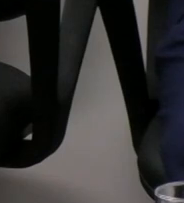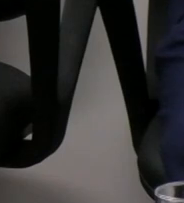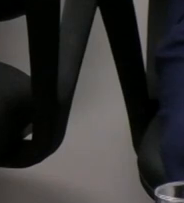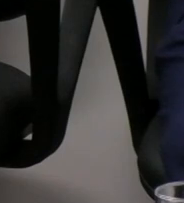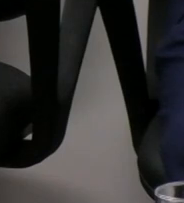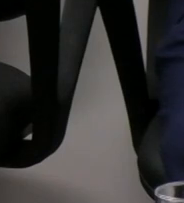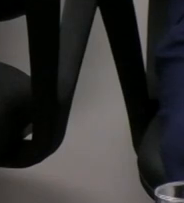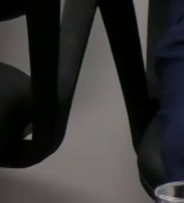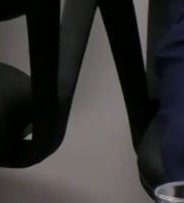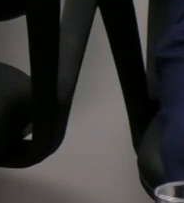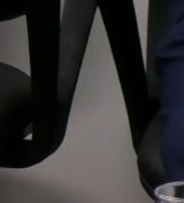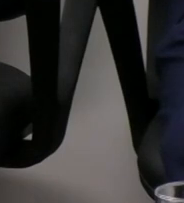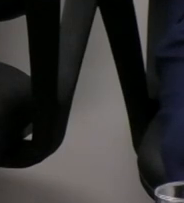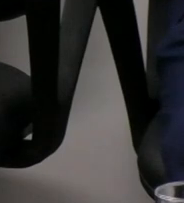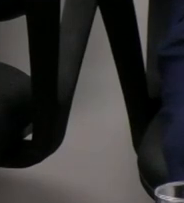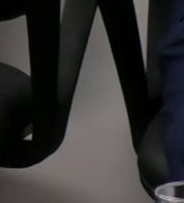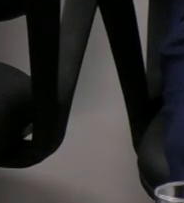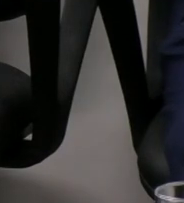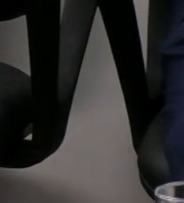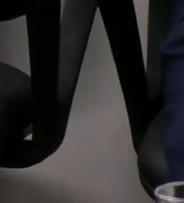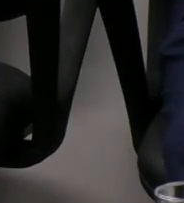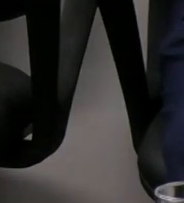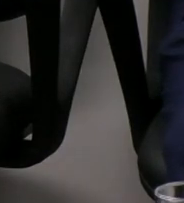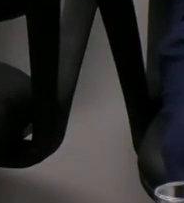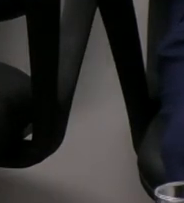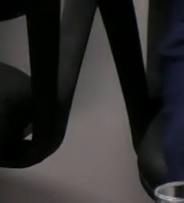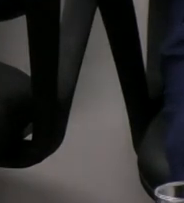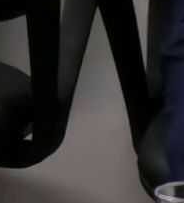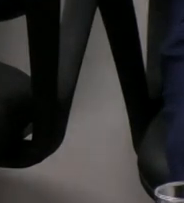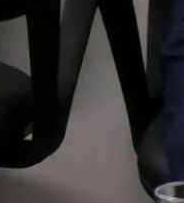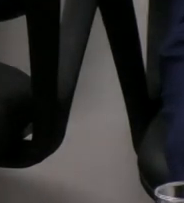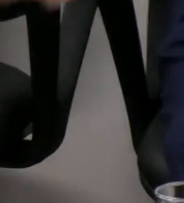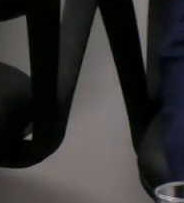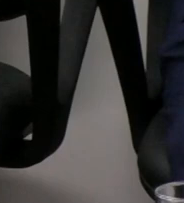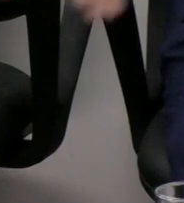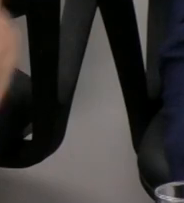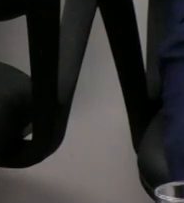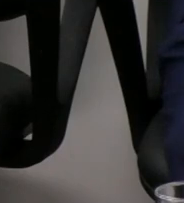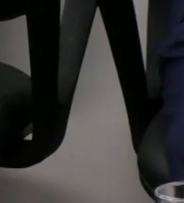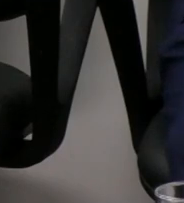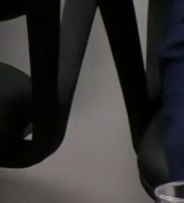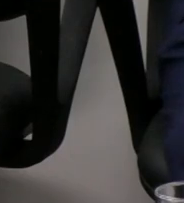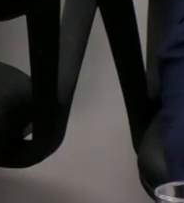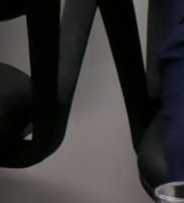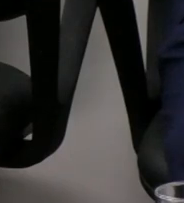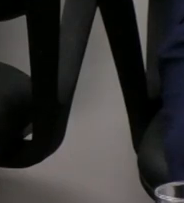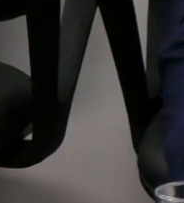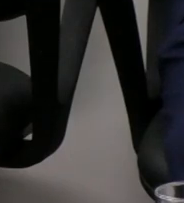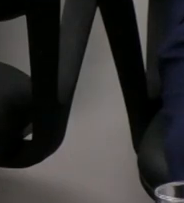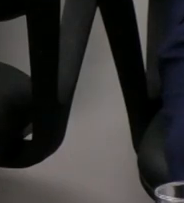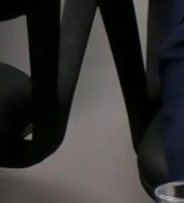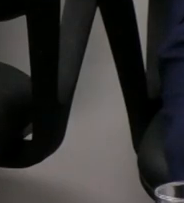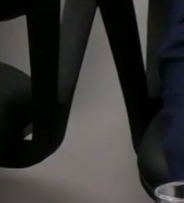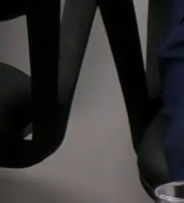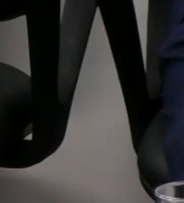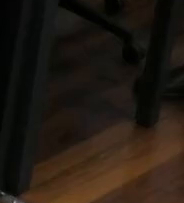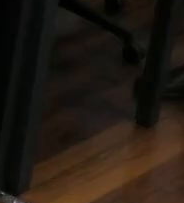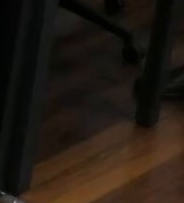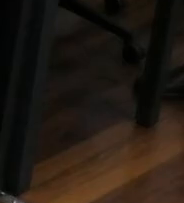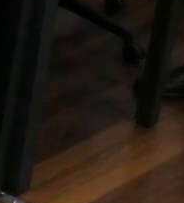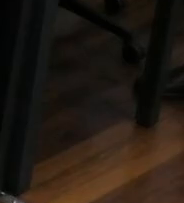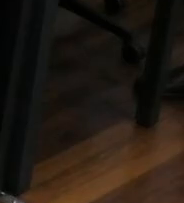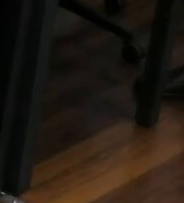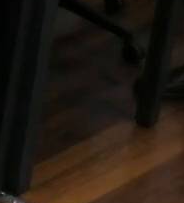identificado a gente tem que ser scido e e para finalizar a discussão acul deixa eu fazer uma uma desculpa